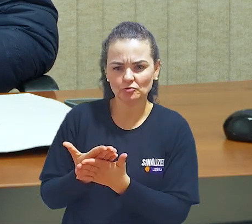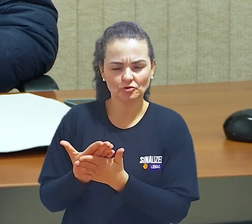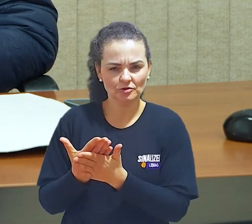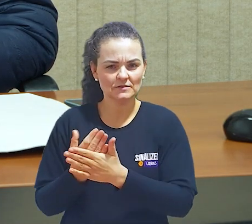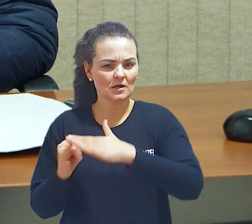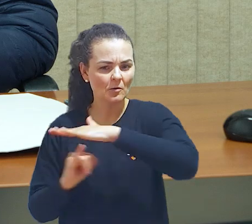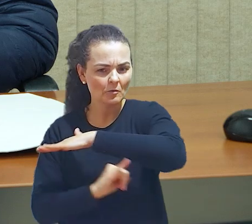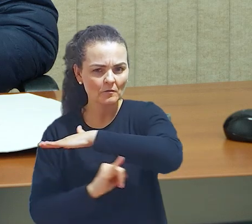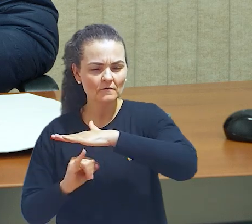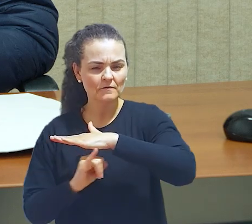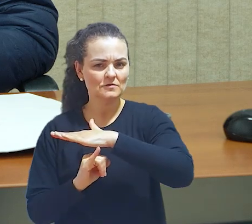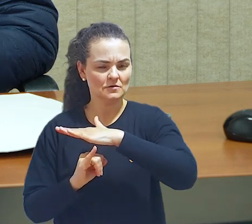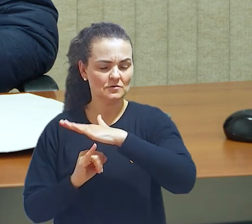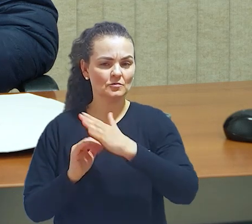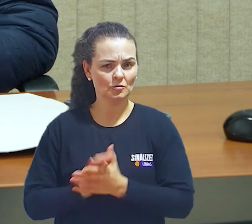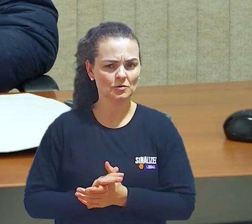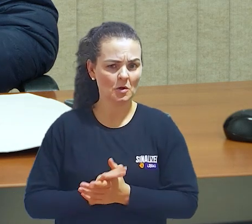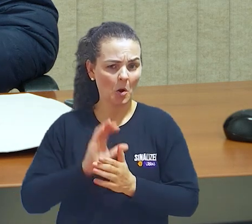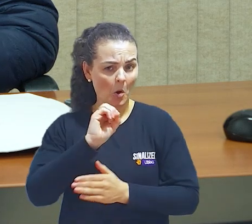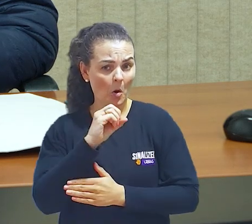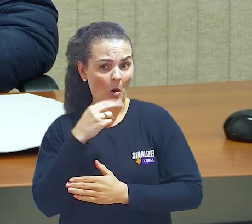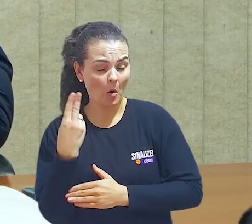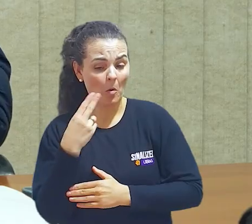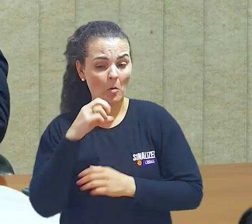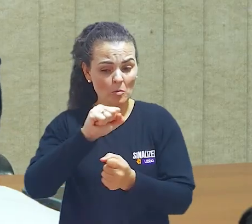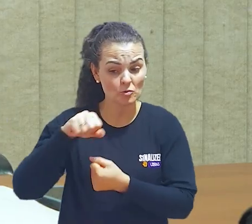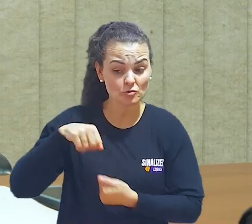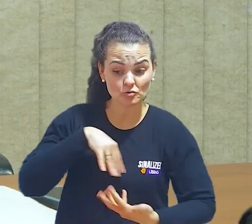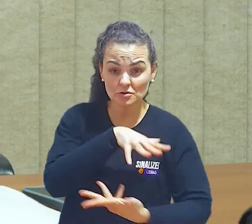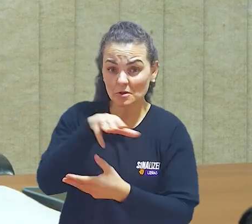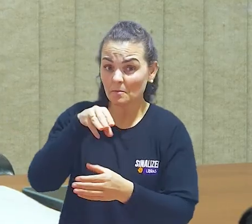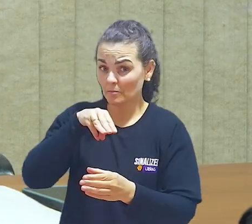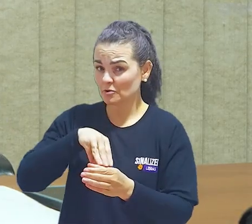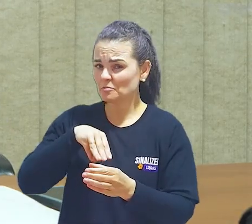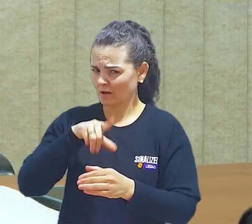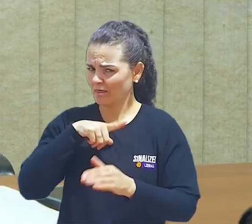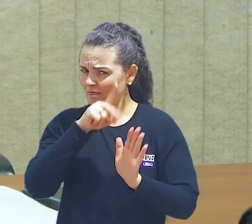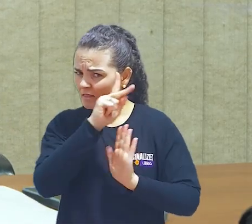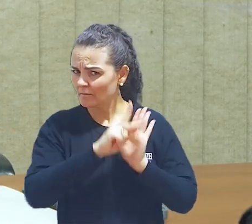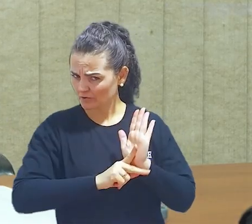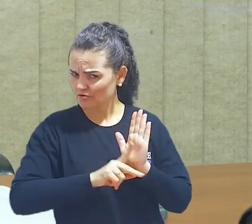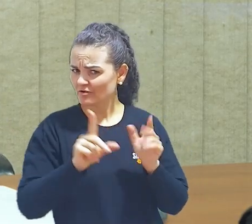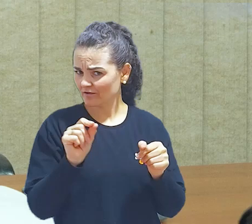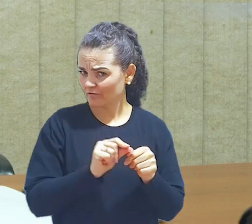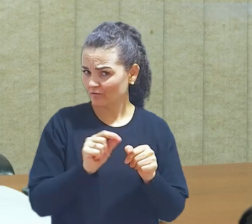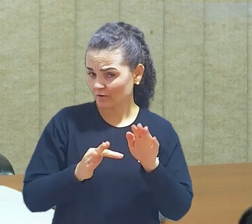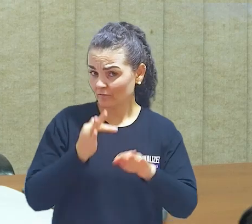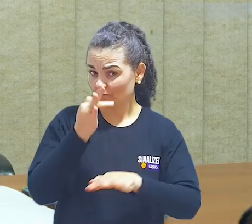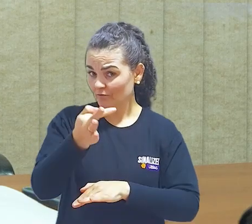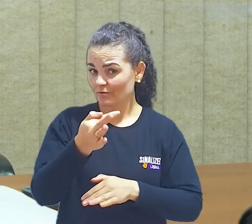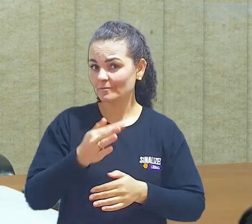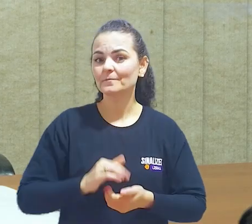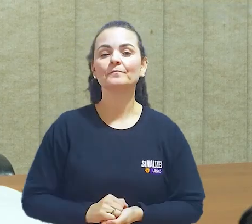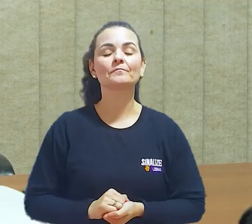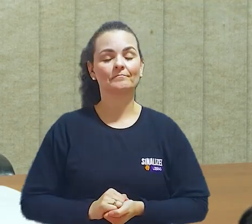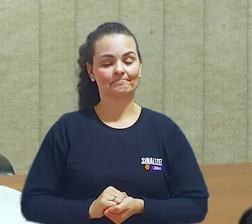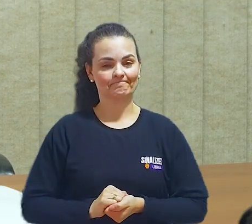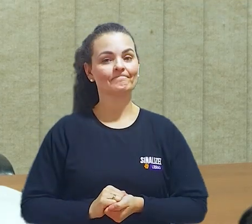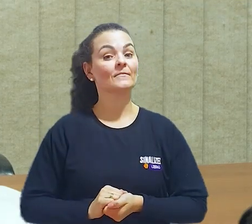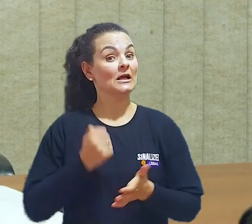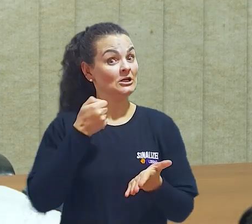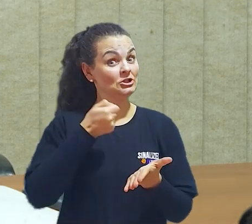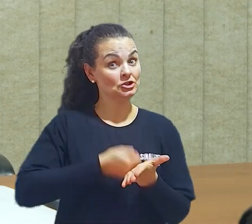infraestrutura ou até mesmo na sustentabilidade do município? Olha, nós temos já com bastante frequência cobrado